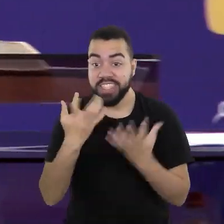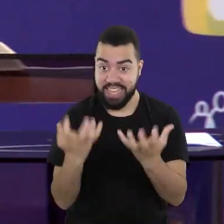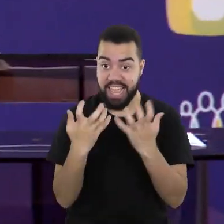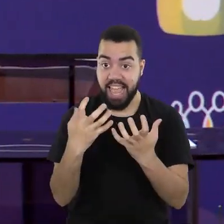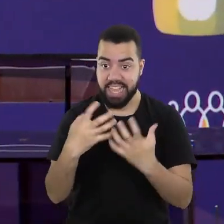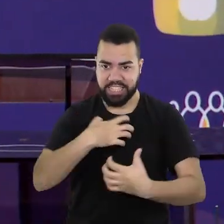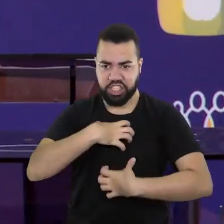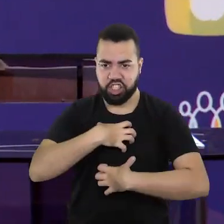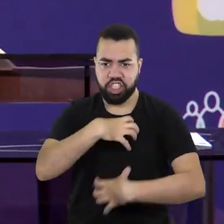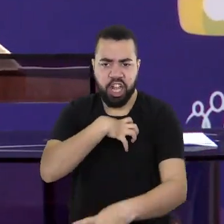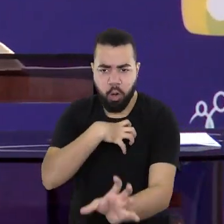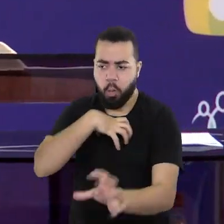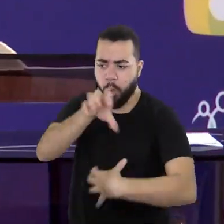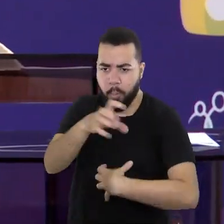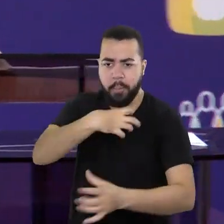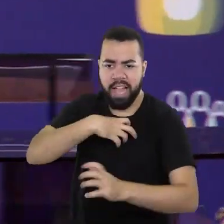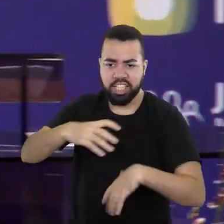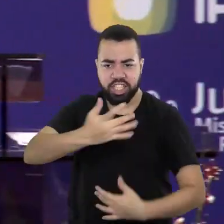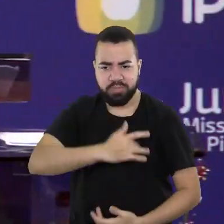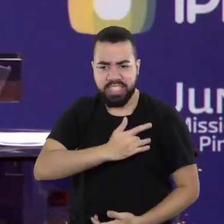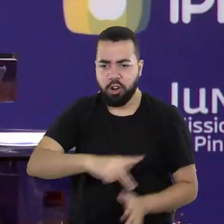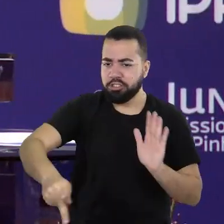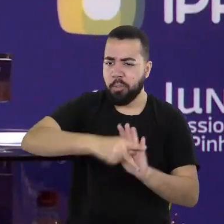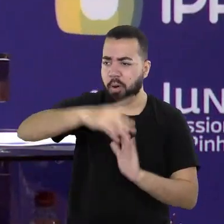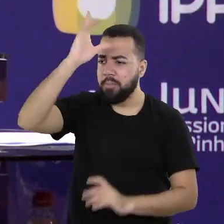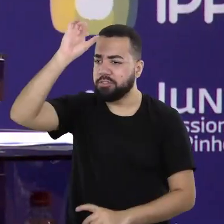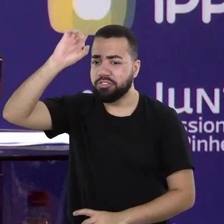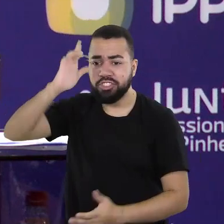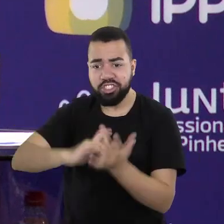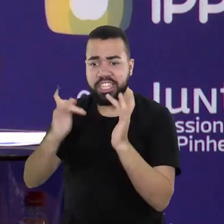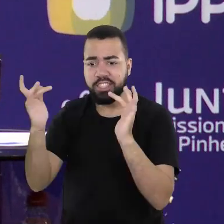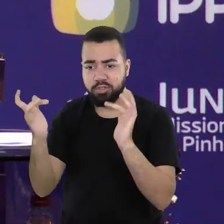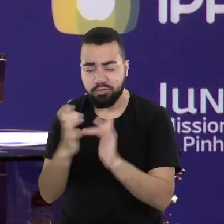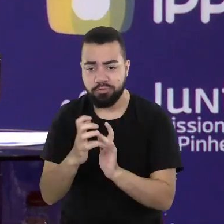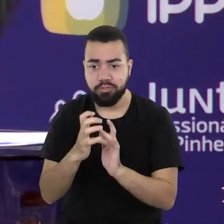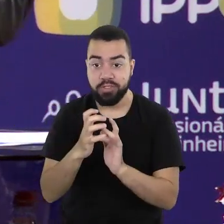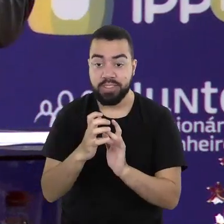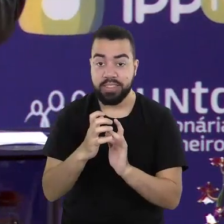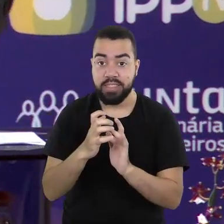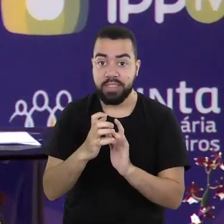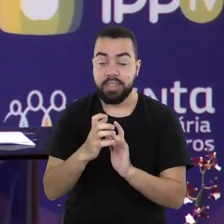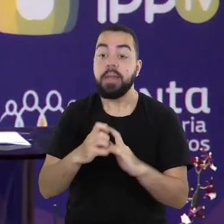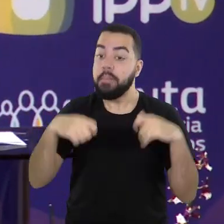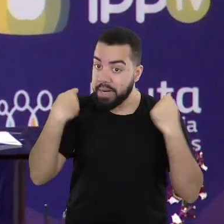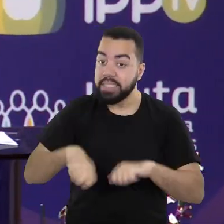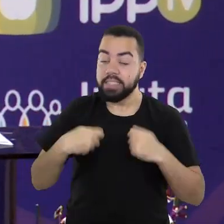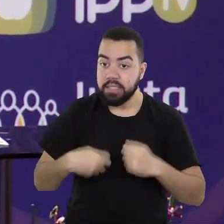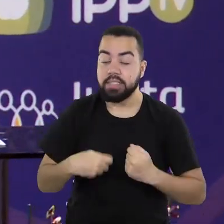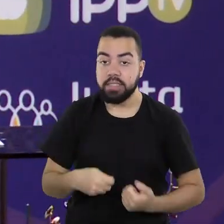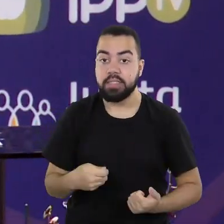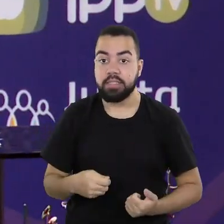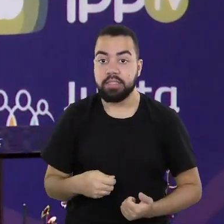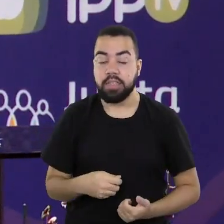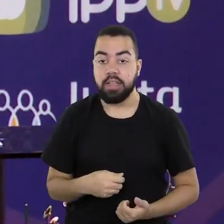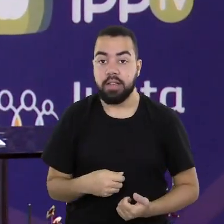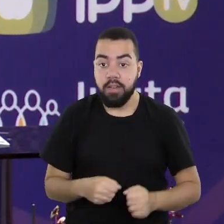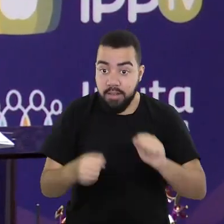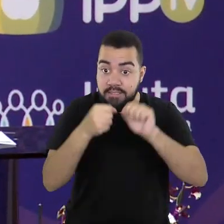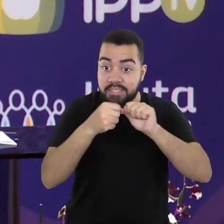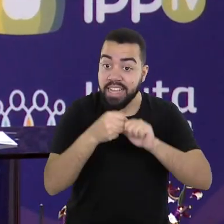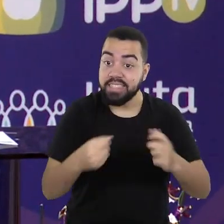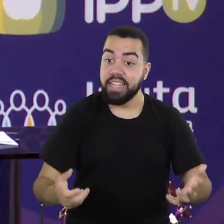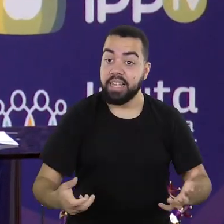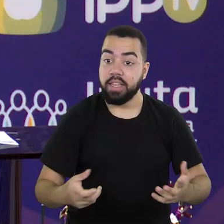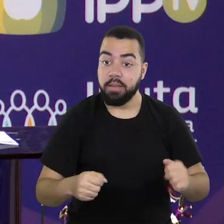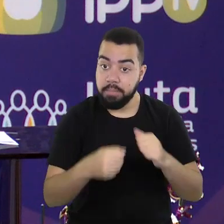Cristo, o seu coração. Você não pode amar a Deus e a seu irmão sem fazer alguma coisa pelo